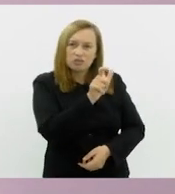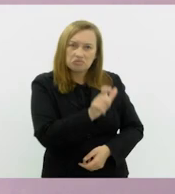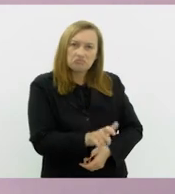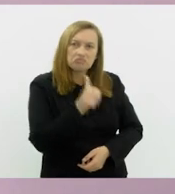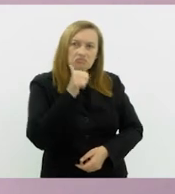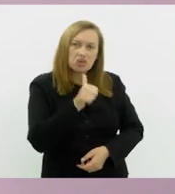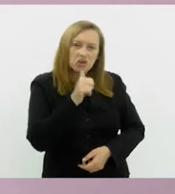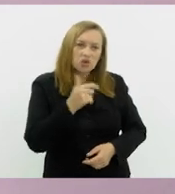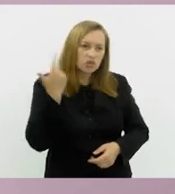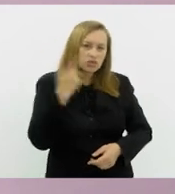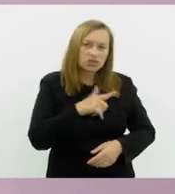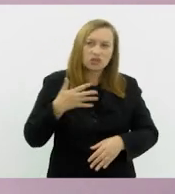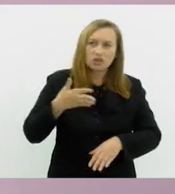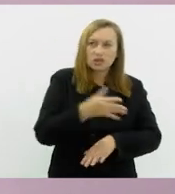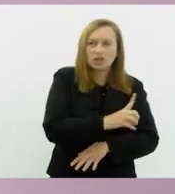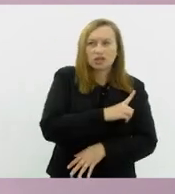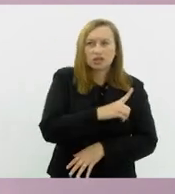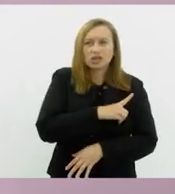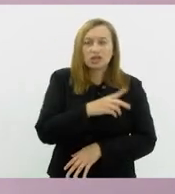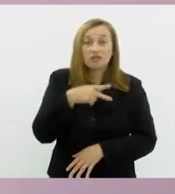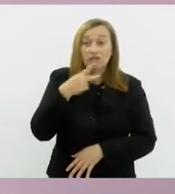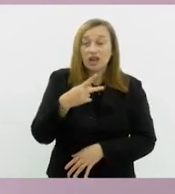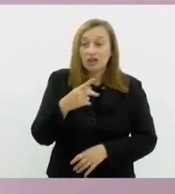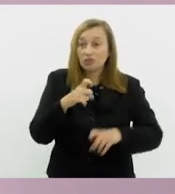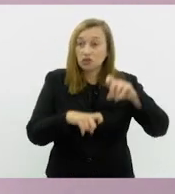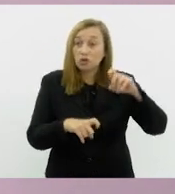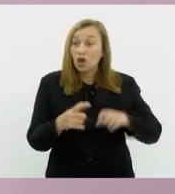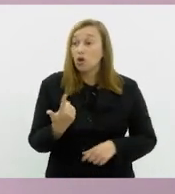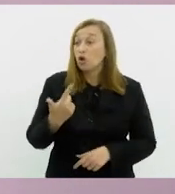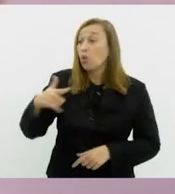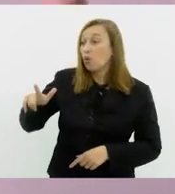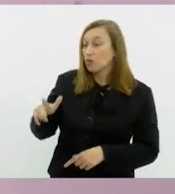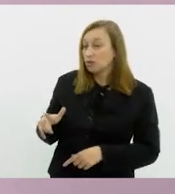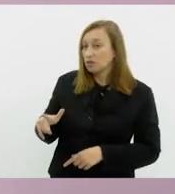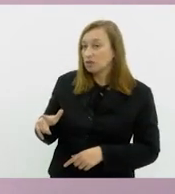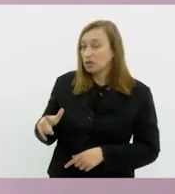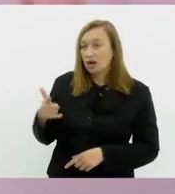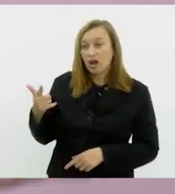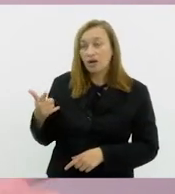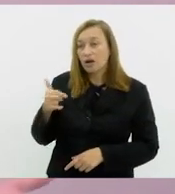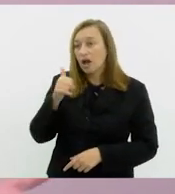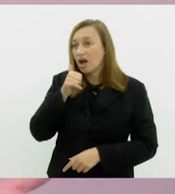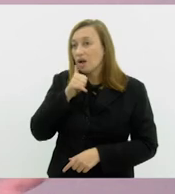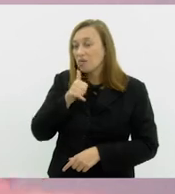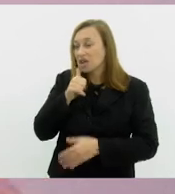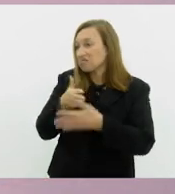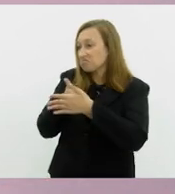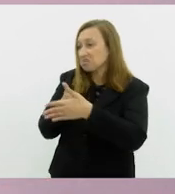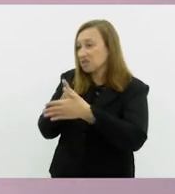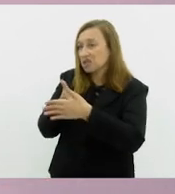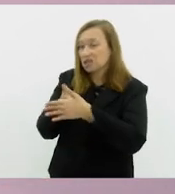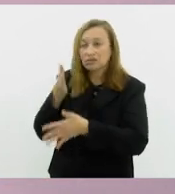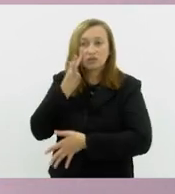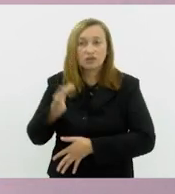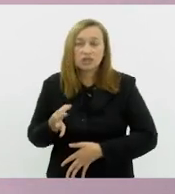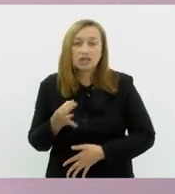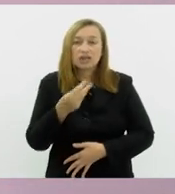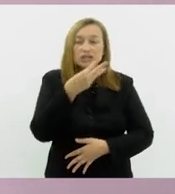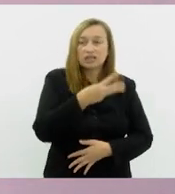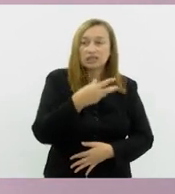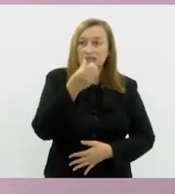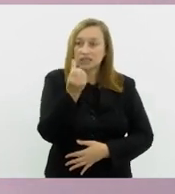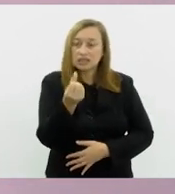ir até a delegacia e dizer que foi estuprada. Porque os outros casos onde essa mulher não vai, a gente não sabe. E a cada 36